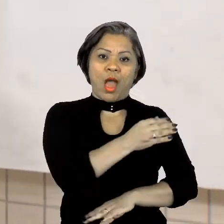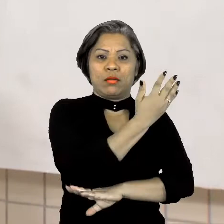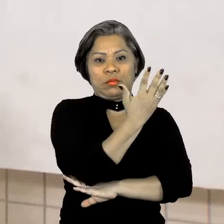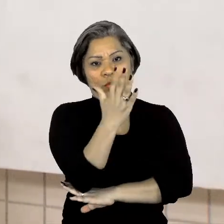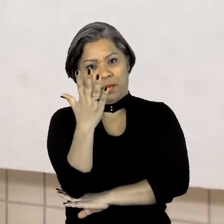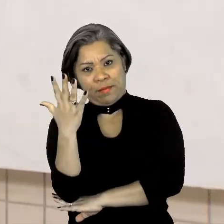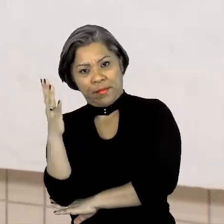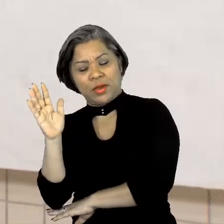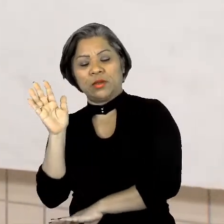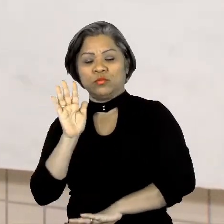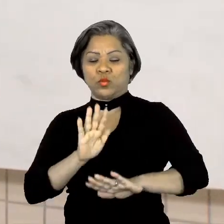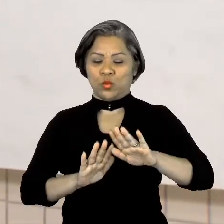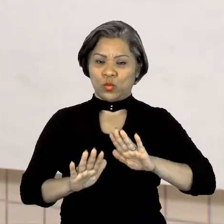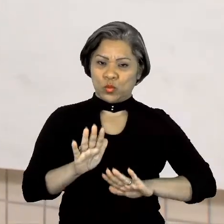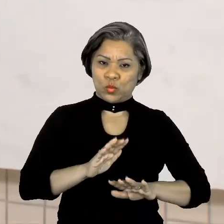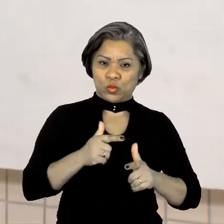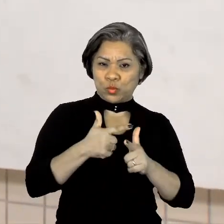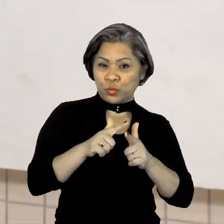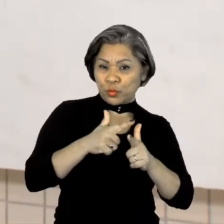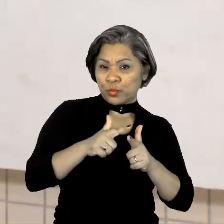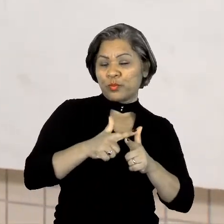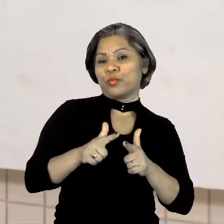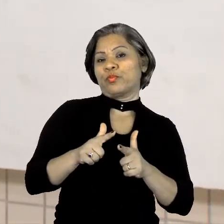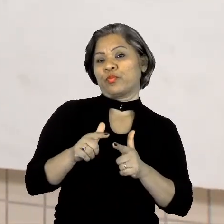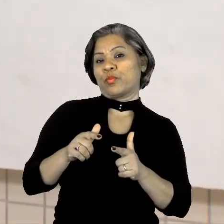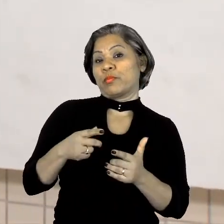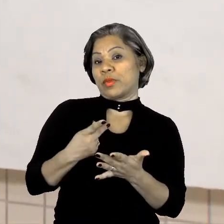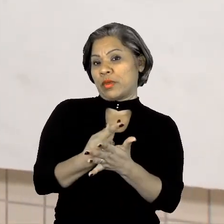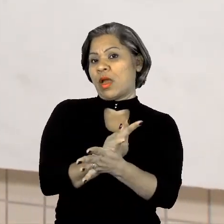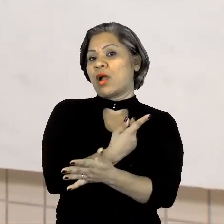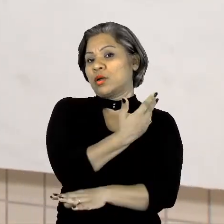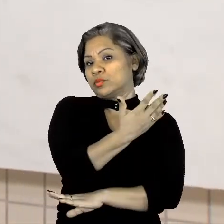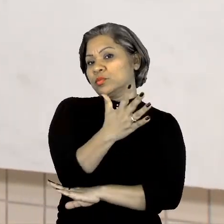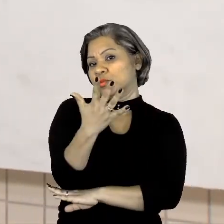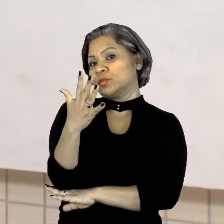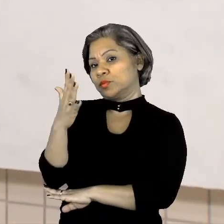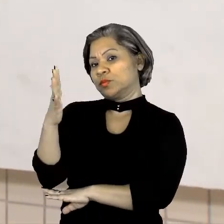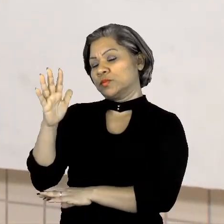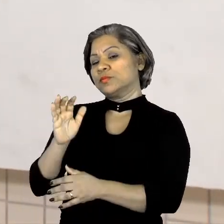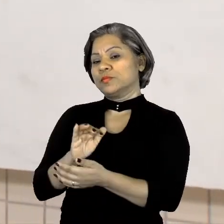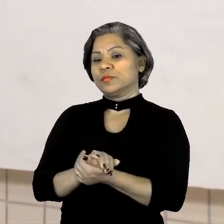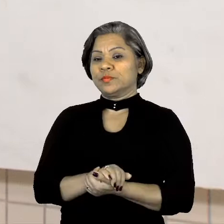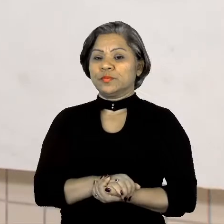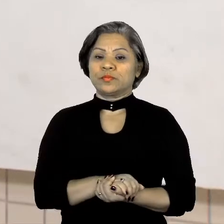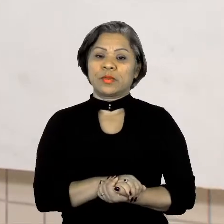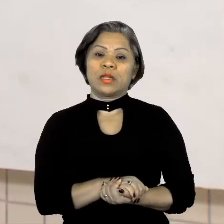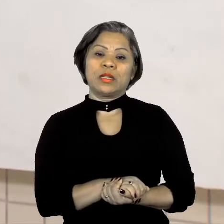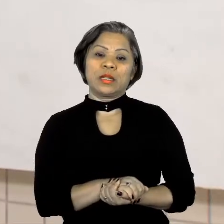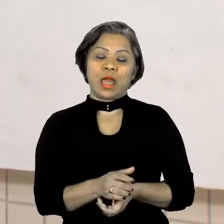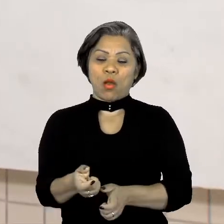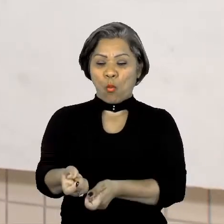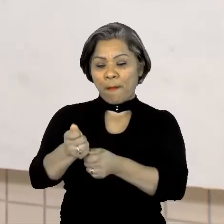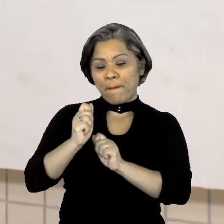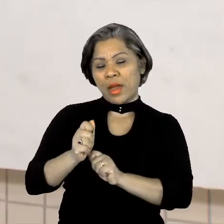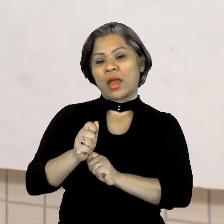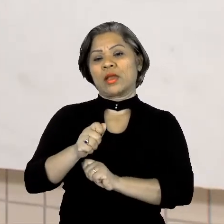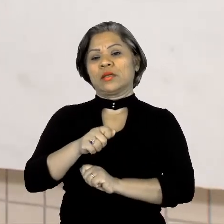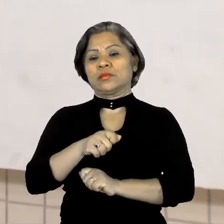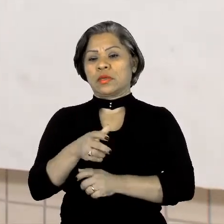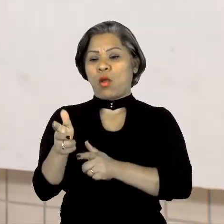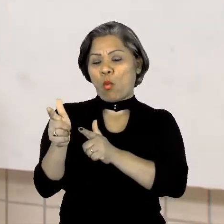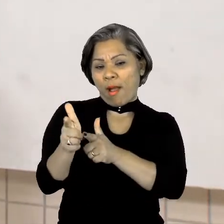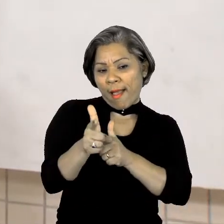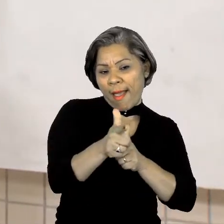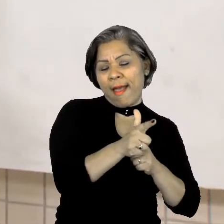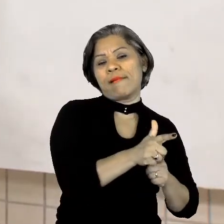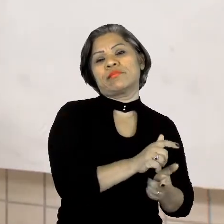lá dos problemas que acontecem no meio ambiente, com a caça, a pesca, tá? Nós devemos